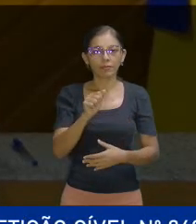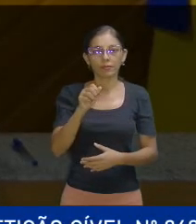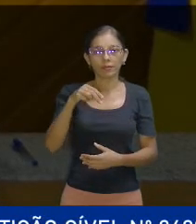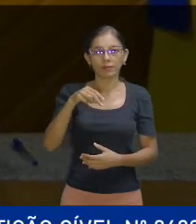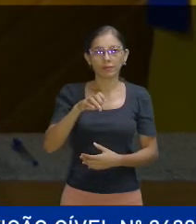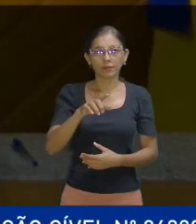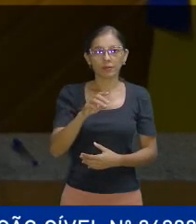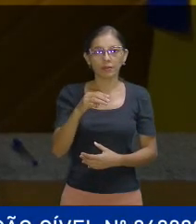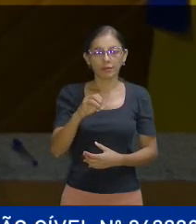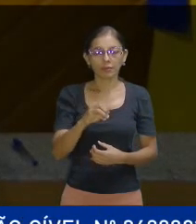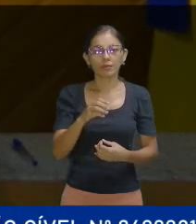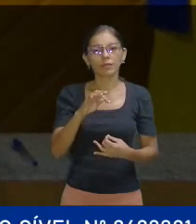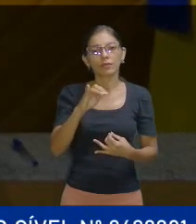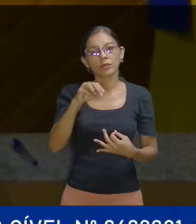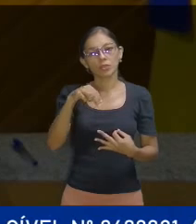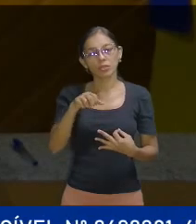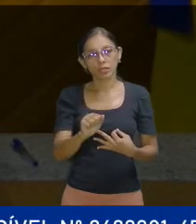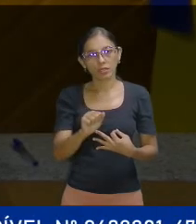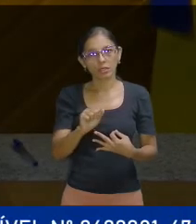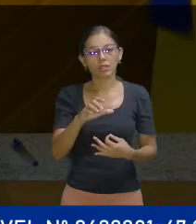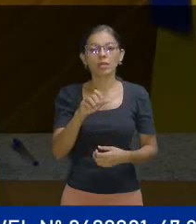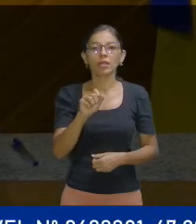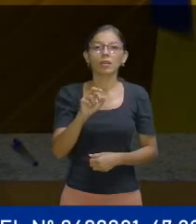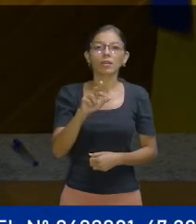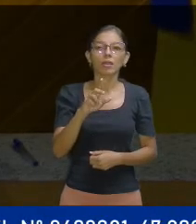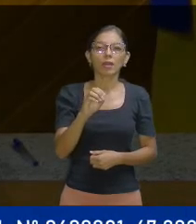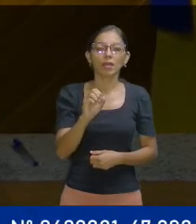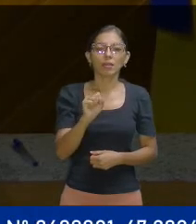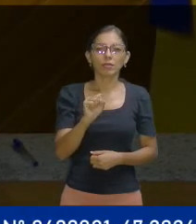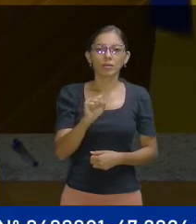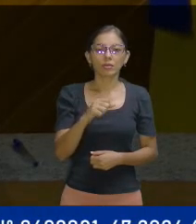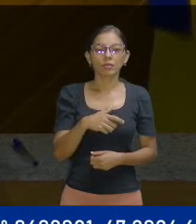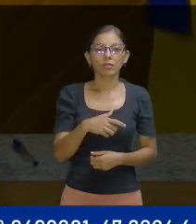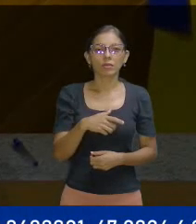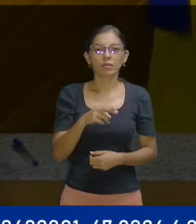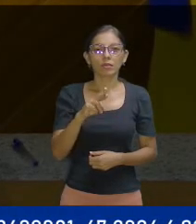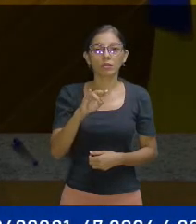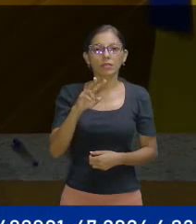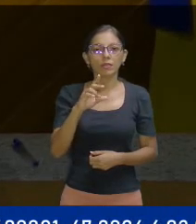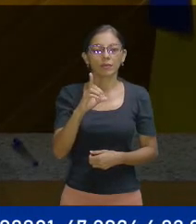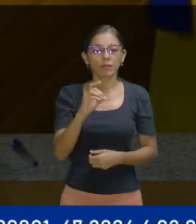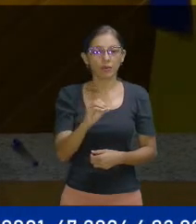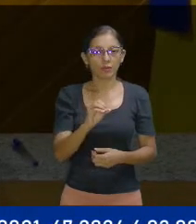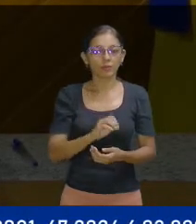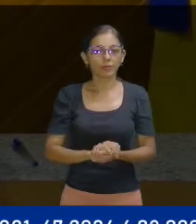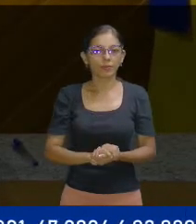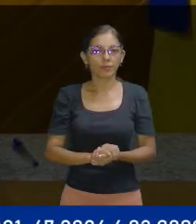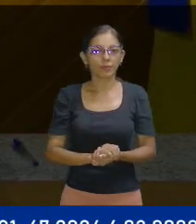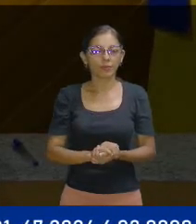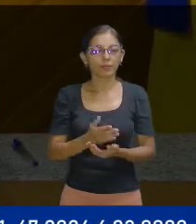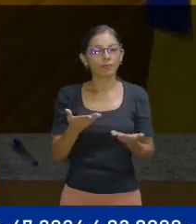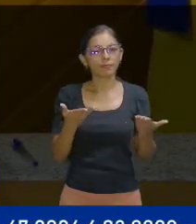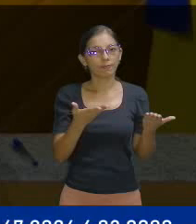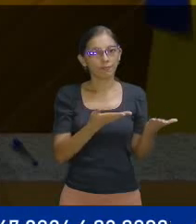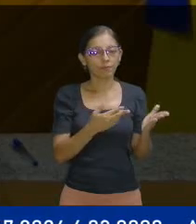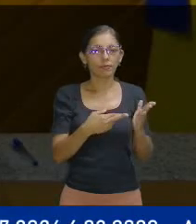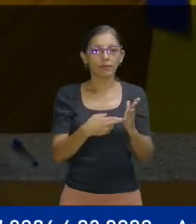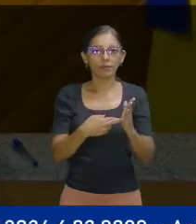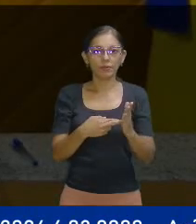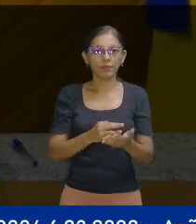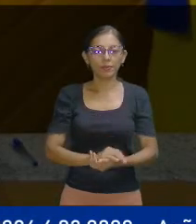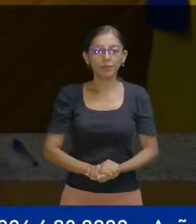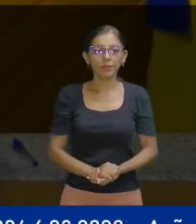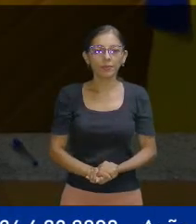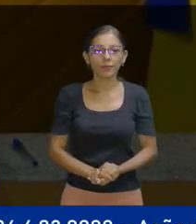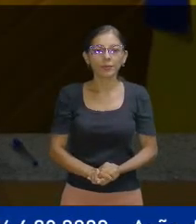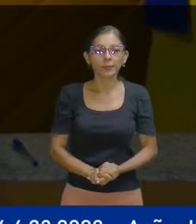juíza Tina Souza e os juízes Carlos Fernando e Rivaldo Valente. O relator está com a palavra.